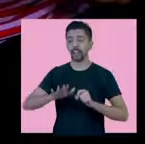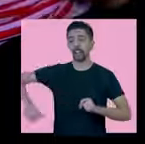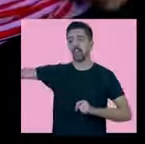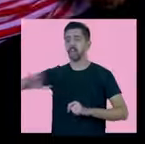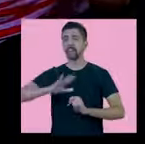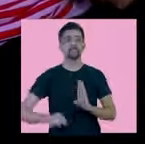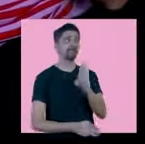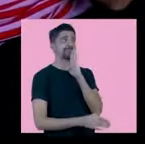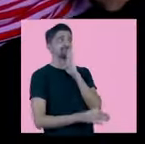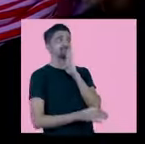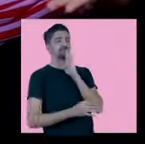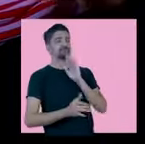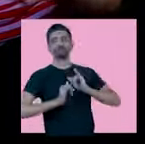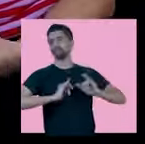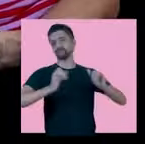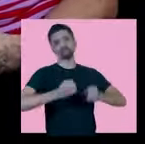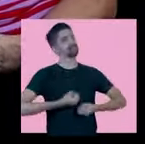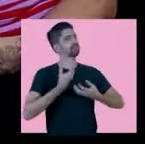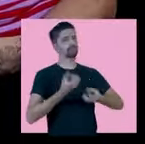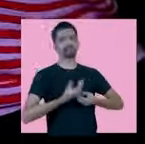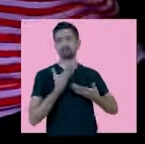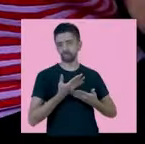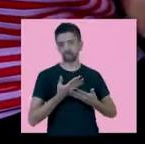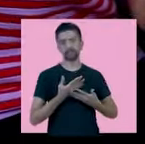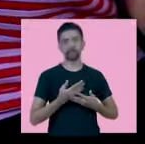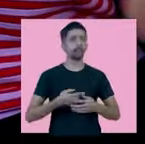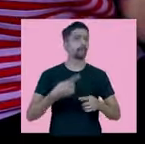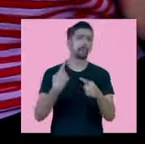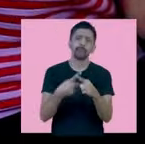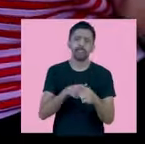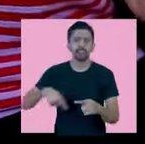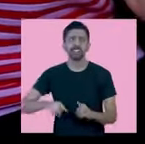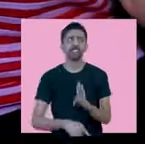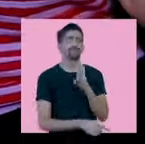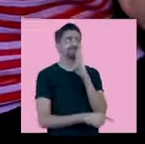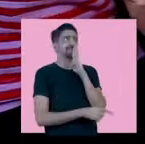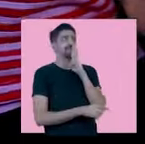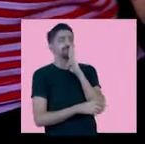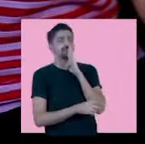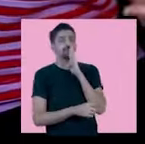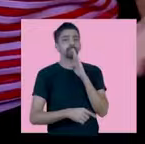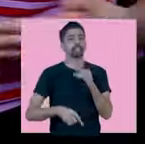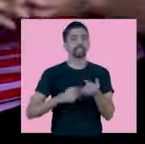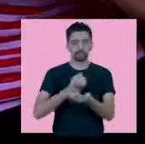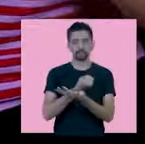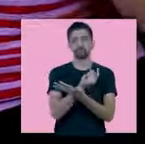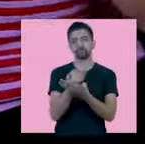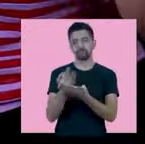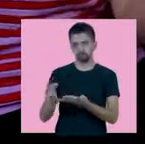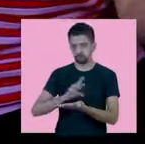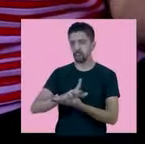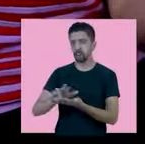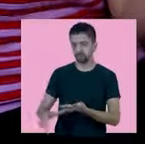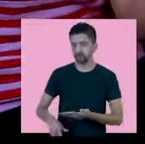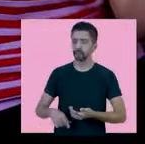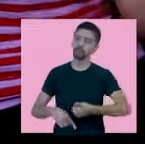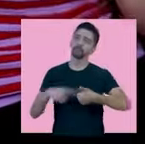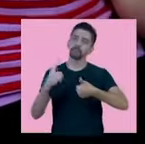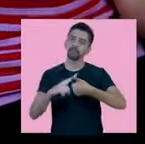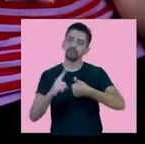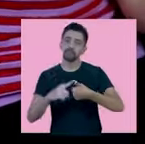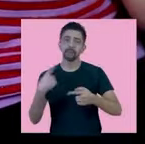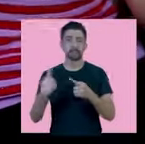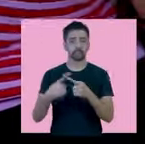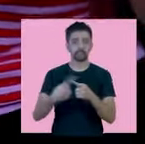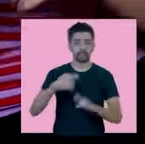quem menos fala ou relata os abusos. Os motivos para as crianças e adolescentes não falarem sobre os abusos são diversos. Primeiro, como a